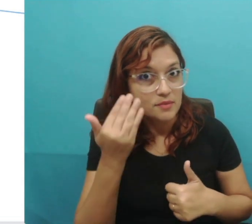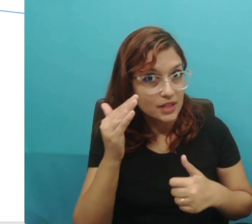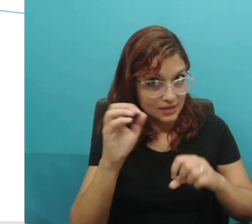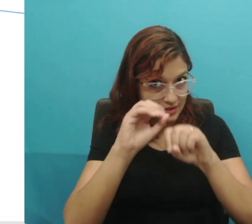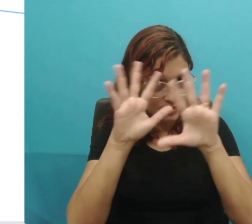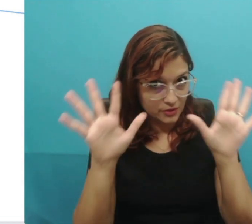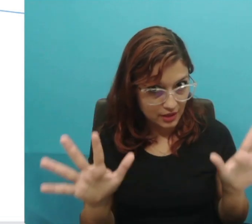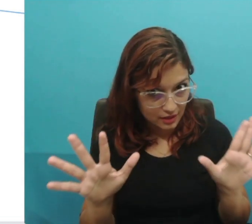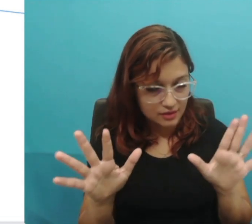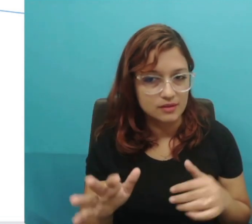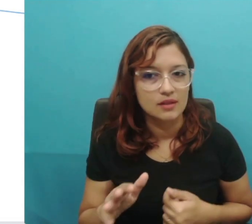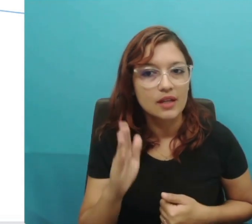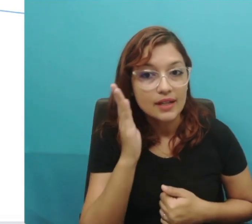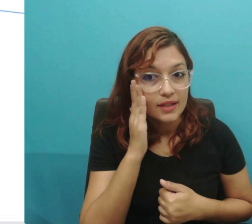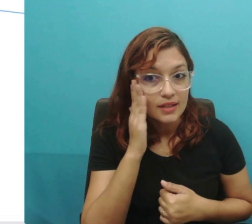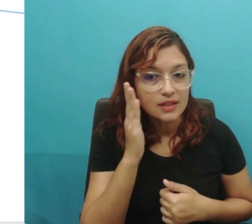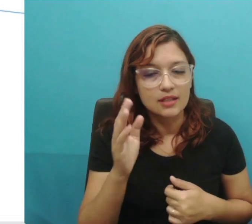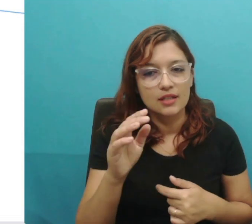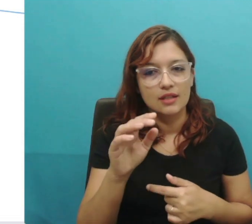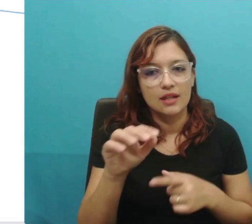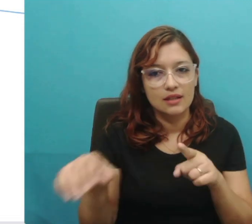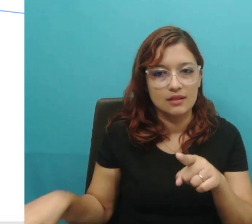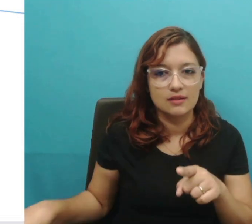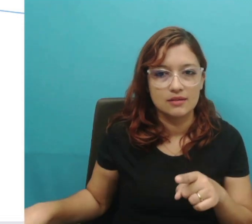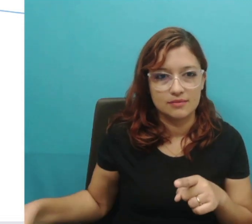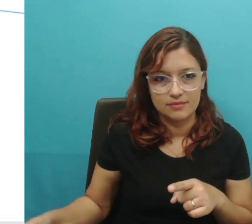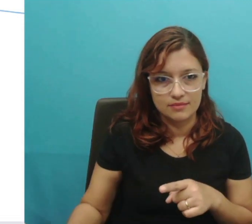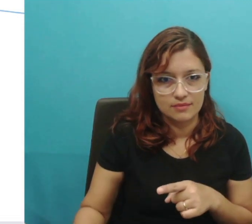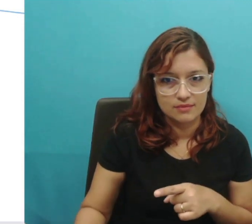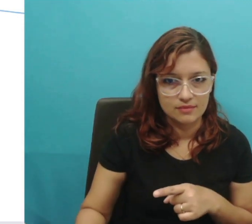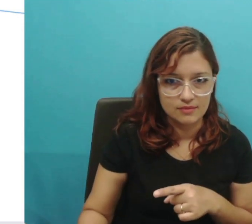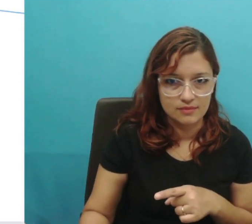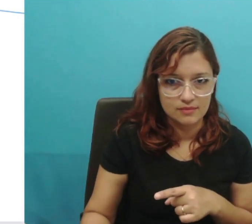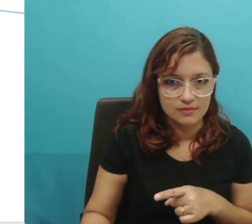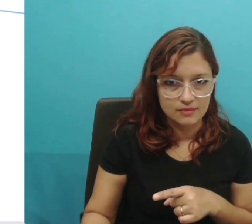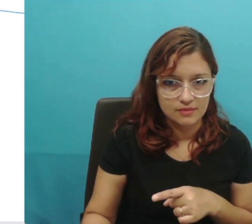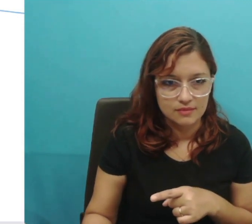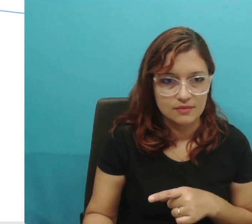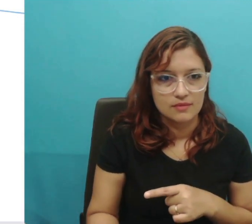vai. Entendeu? Só para você entender